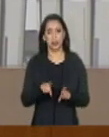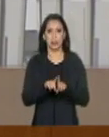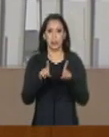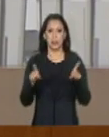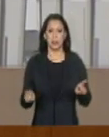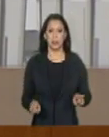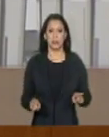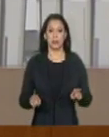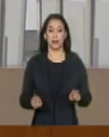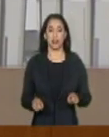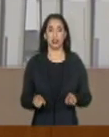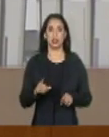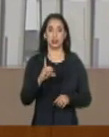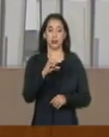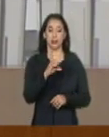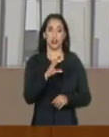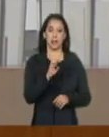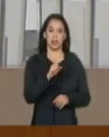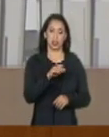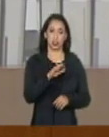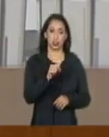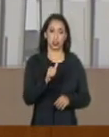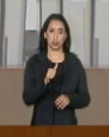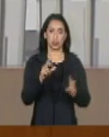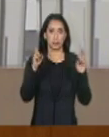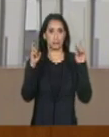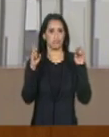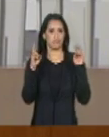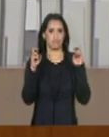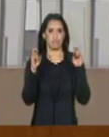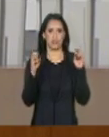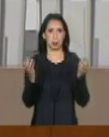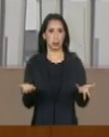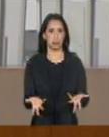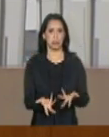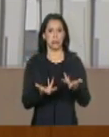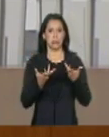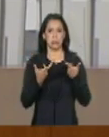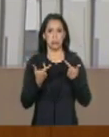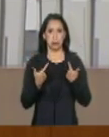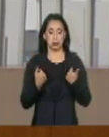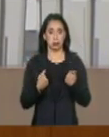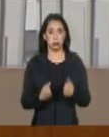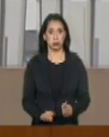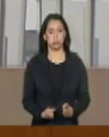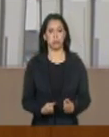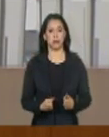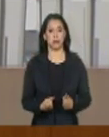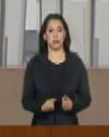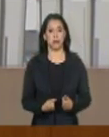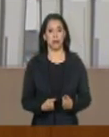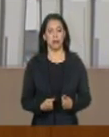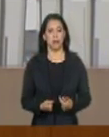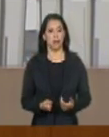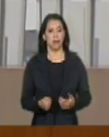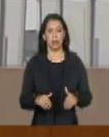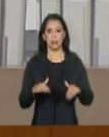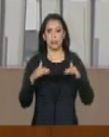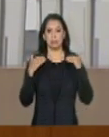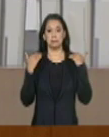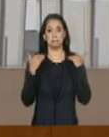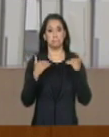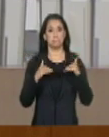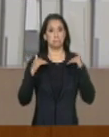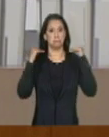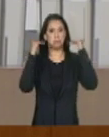que o nosso decano aqui no tema é realmente um Arconcourt, acho que no